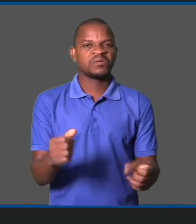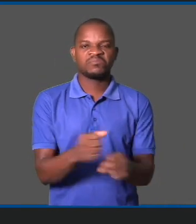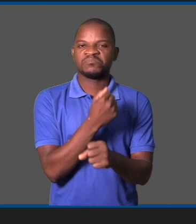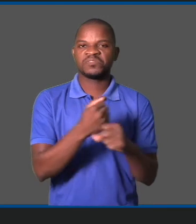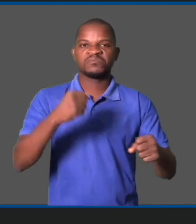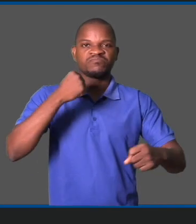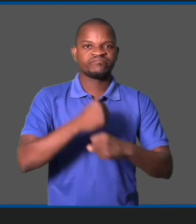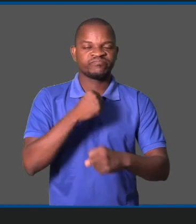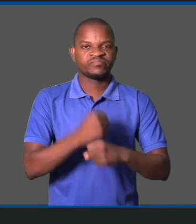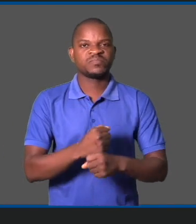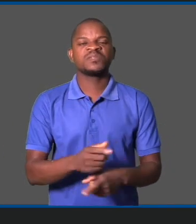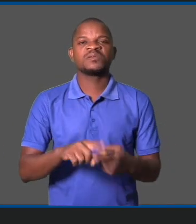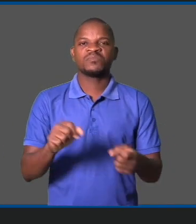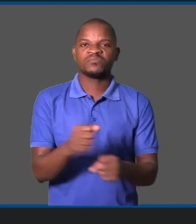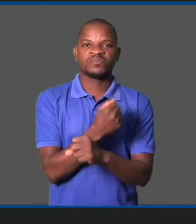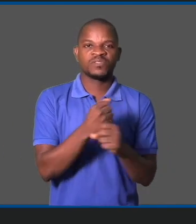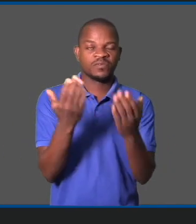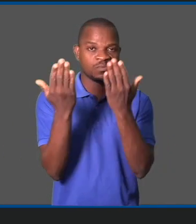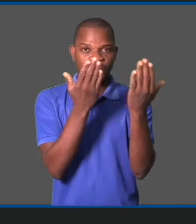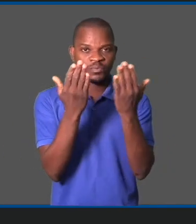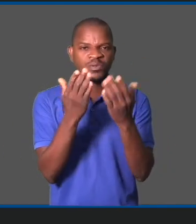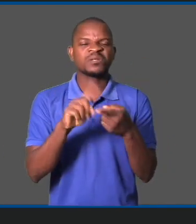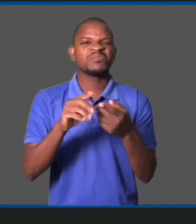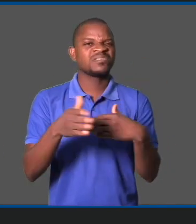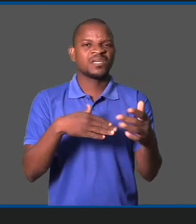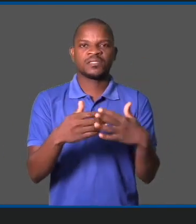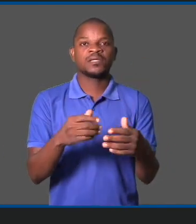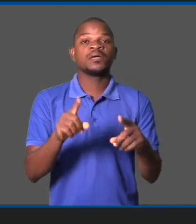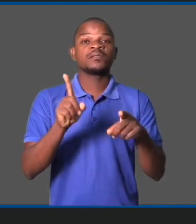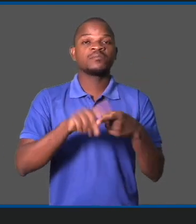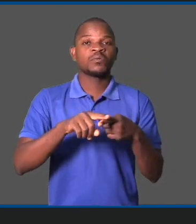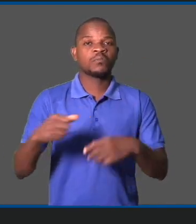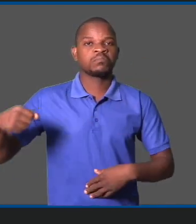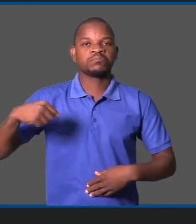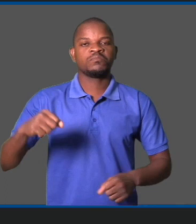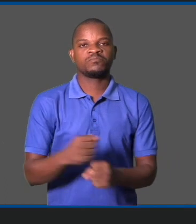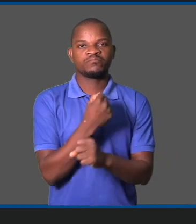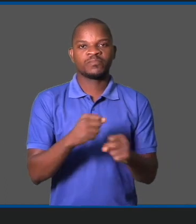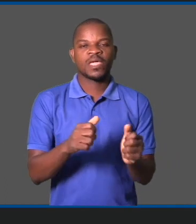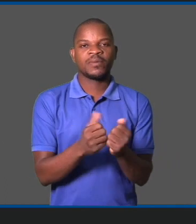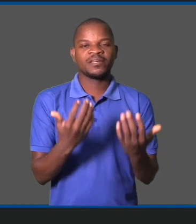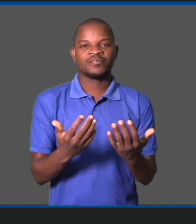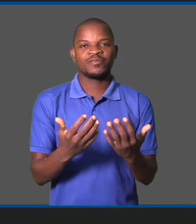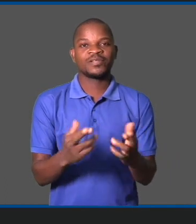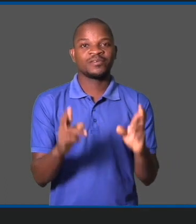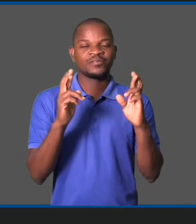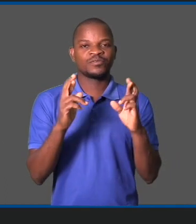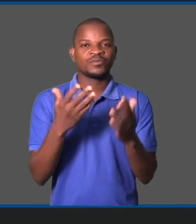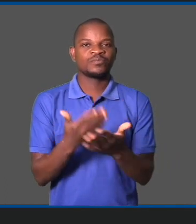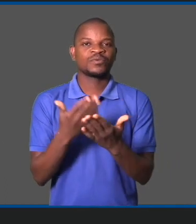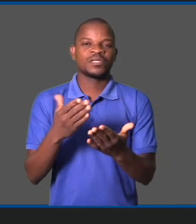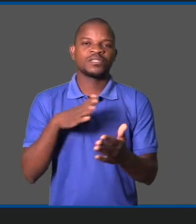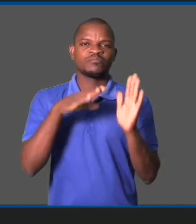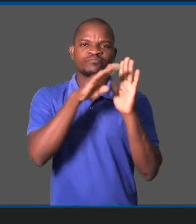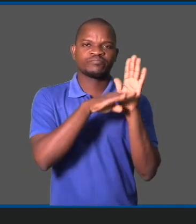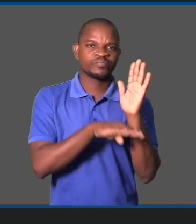Ele não poderia trabalhar, ele não poderia estudar, não poderia fazer nada, nem casar. Mas hoje, graças aos programas,